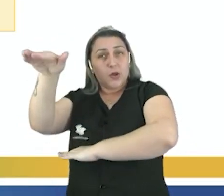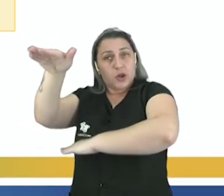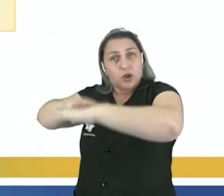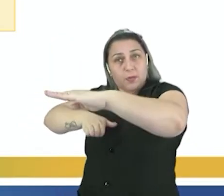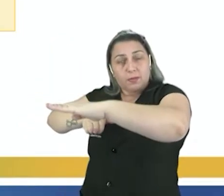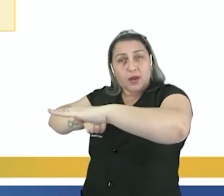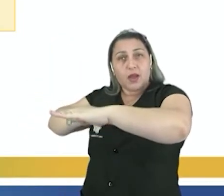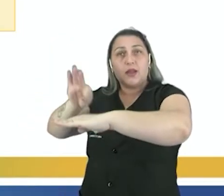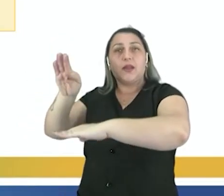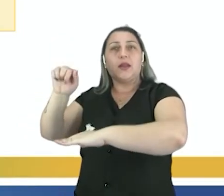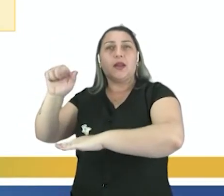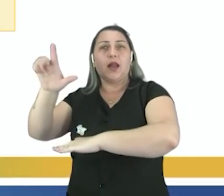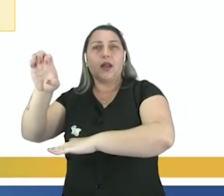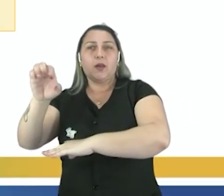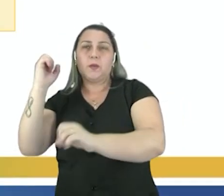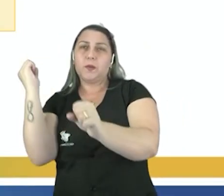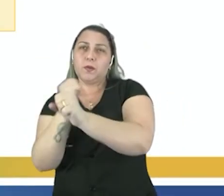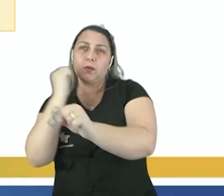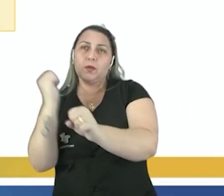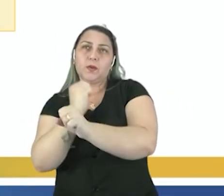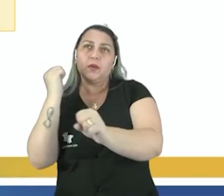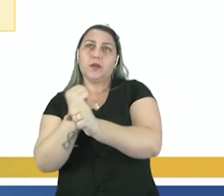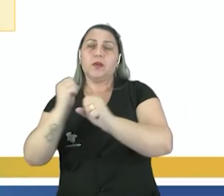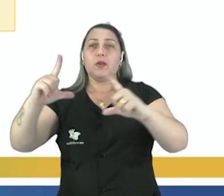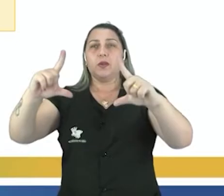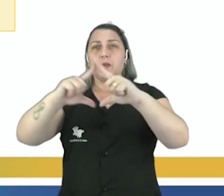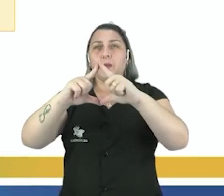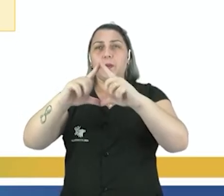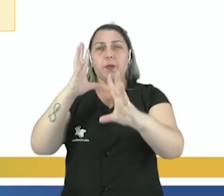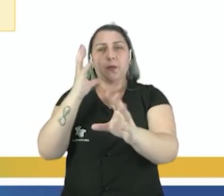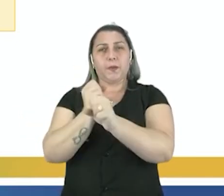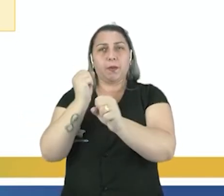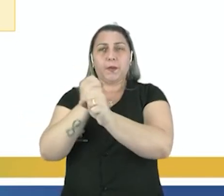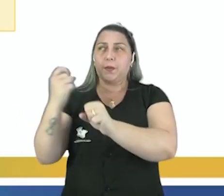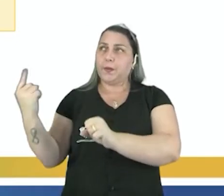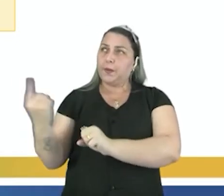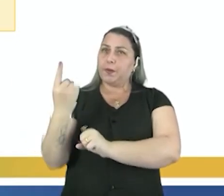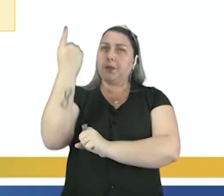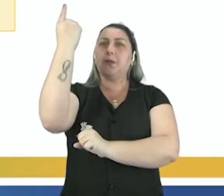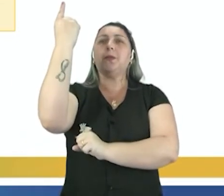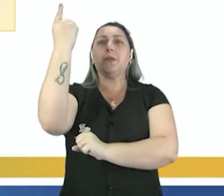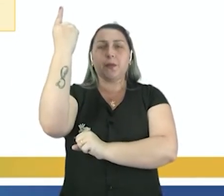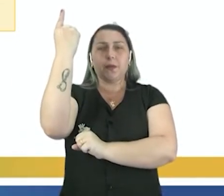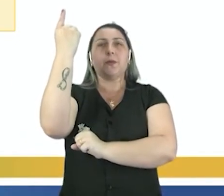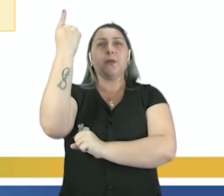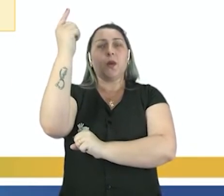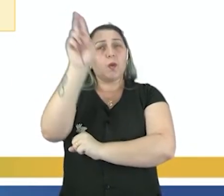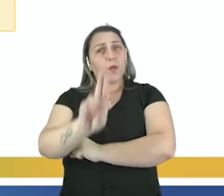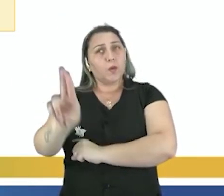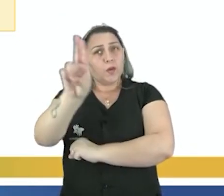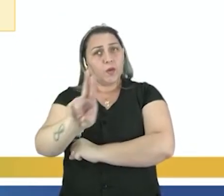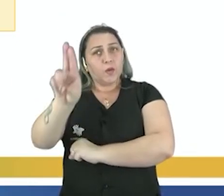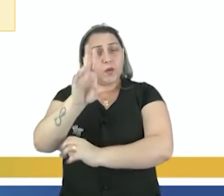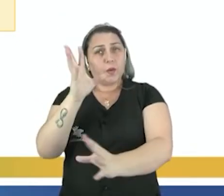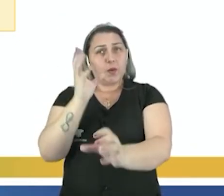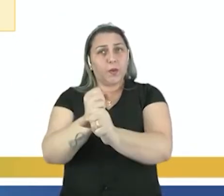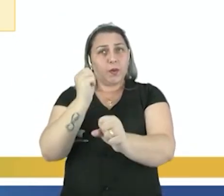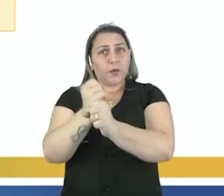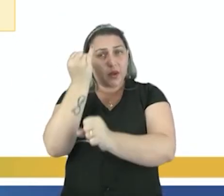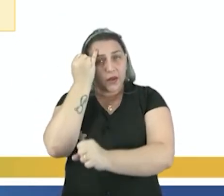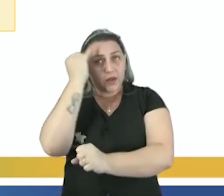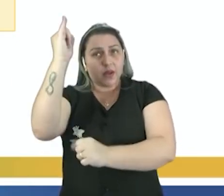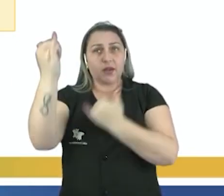chamado para ajudar na construção das pirâmides. Então ele calculou a altura das pirâmides, utilizando a ideia